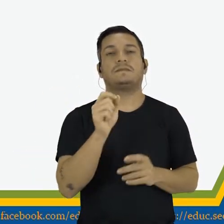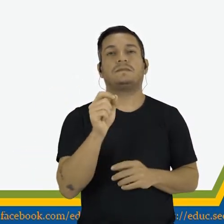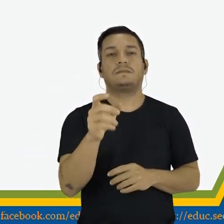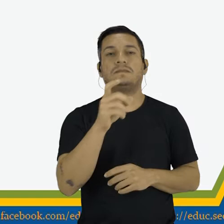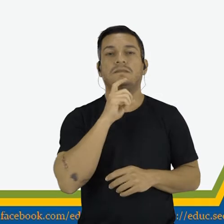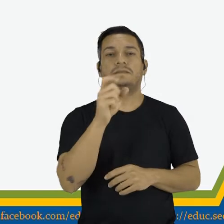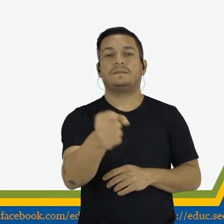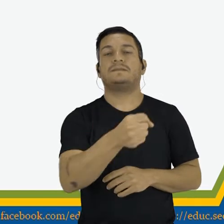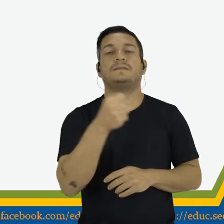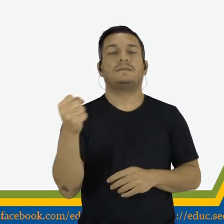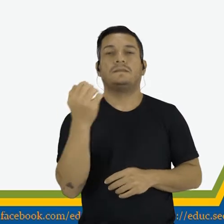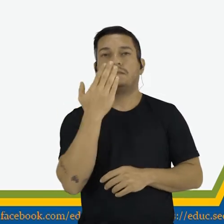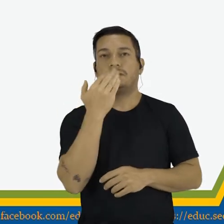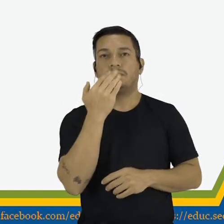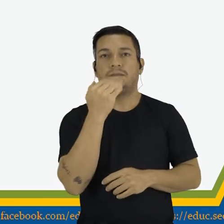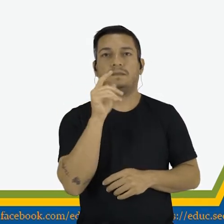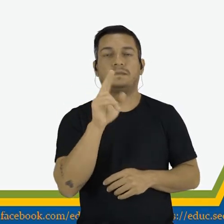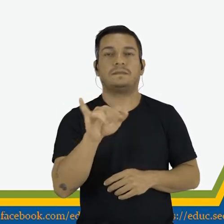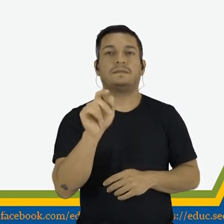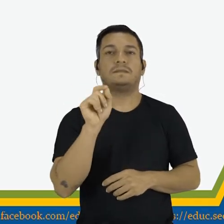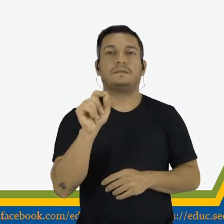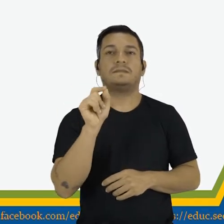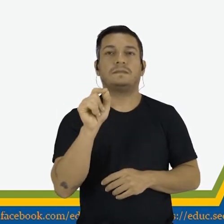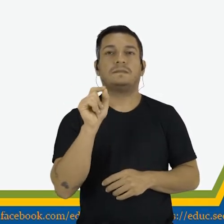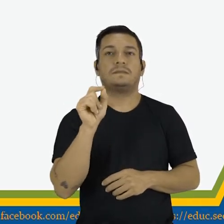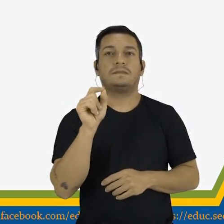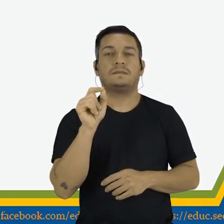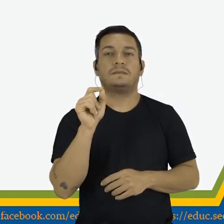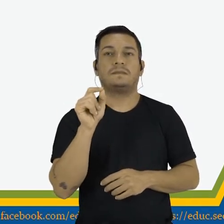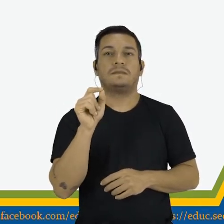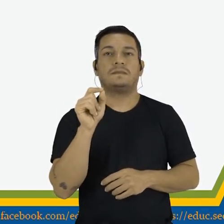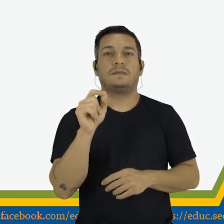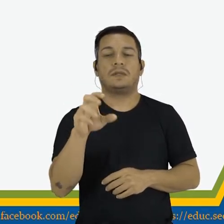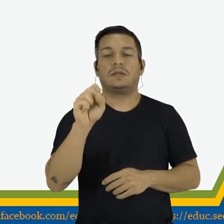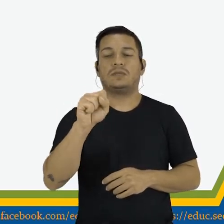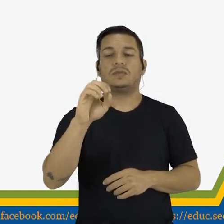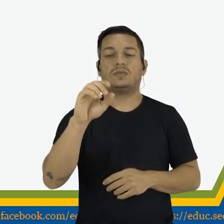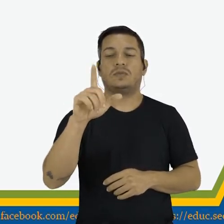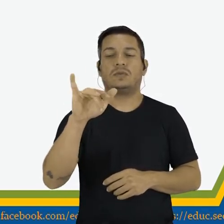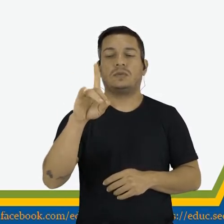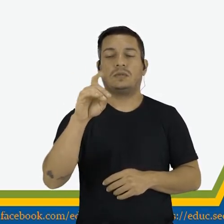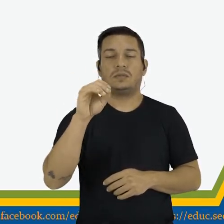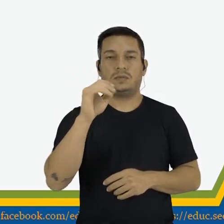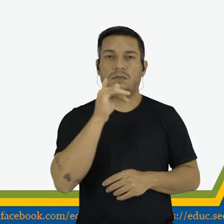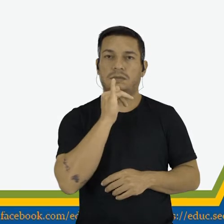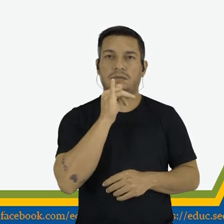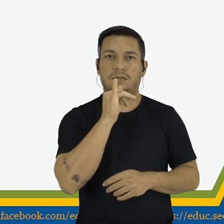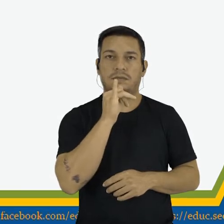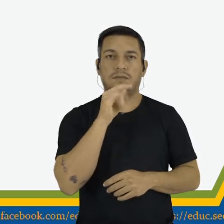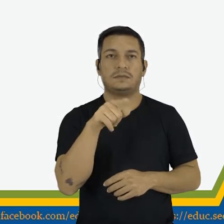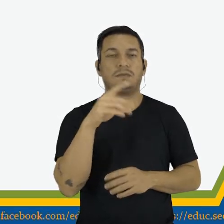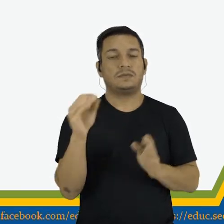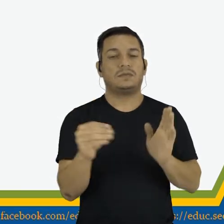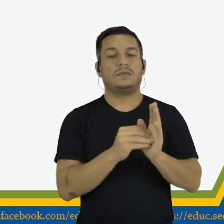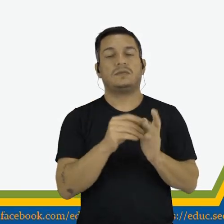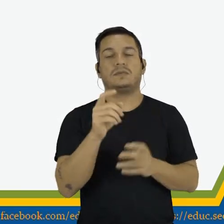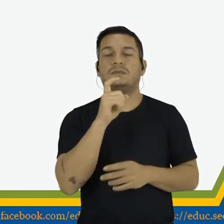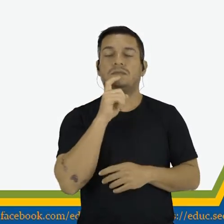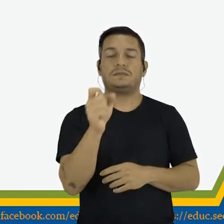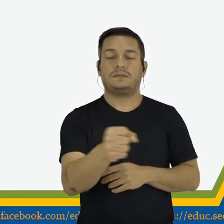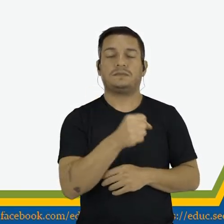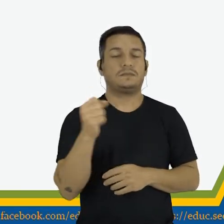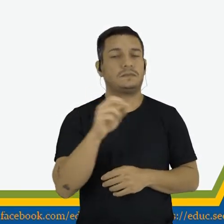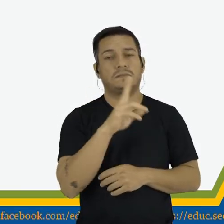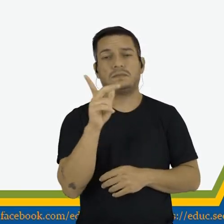refrigerador, esse alimento ele vai ficar mais sólido. Por exemplo, quando você coloca o refrigerante